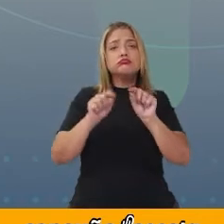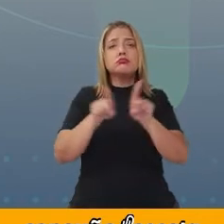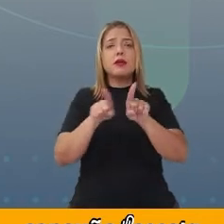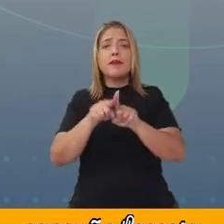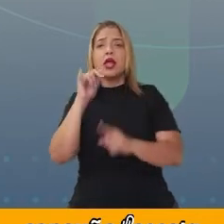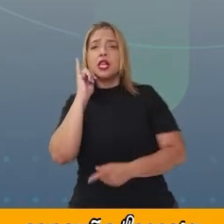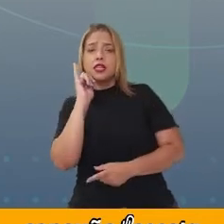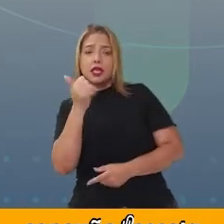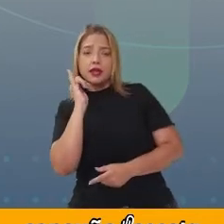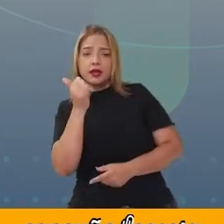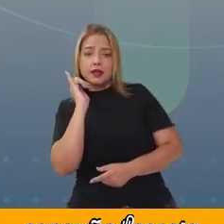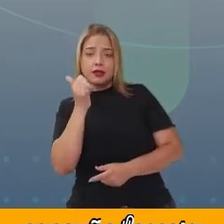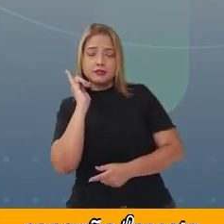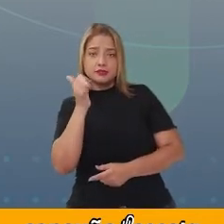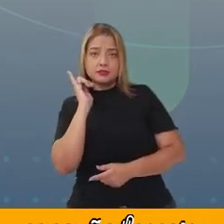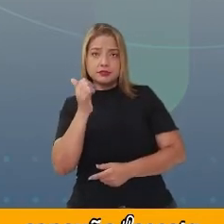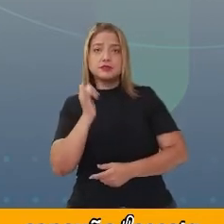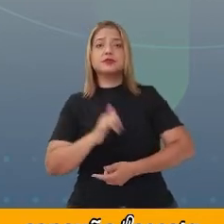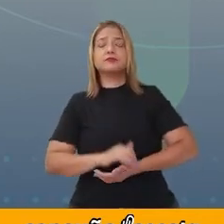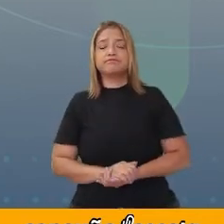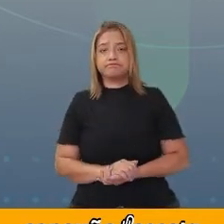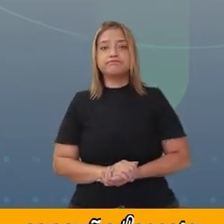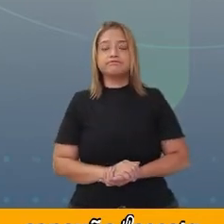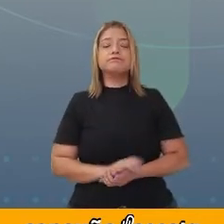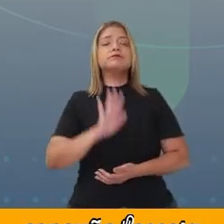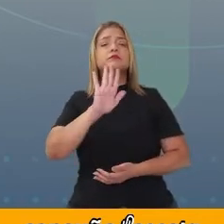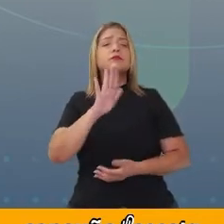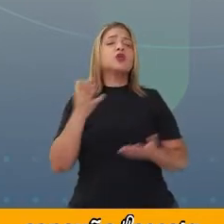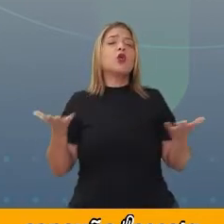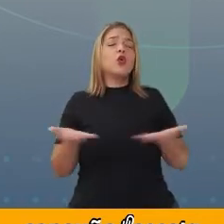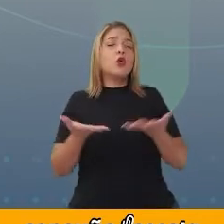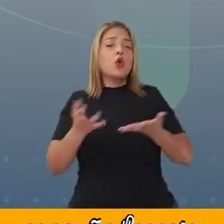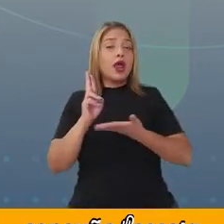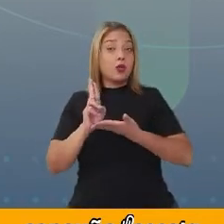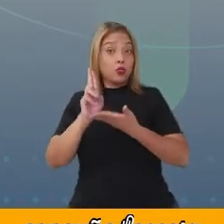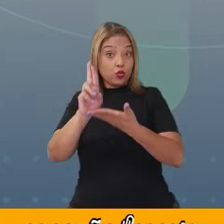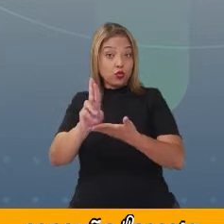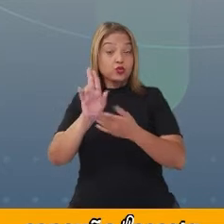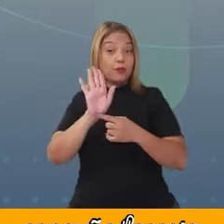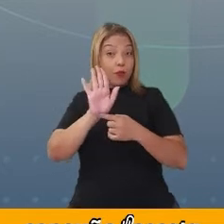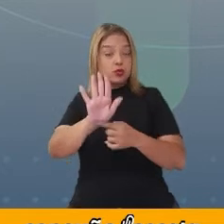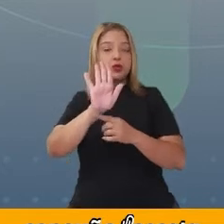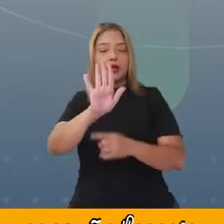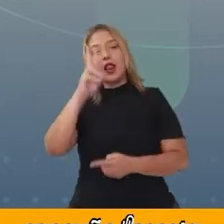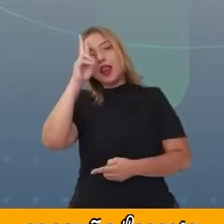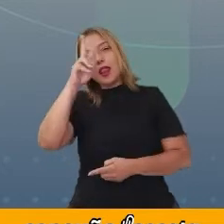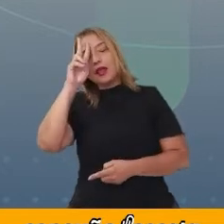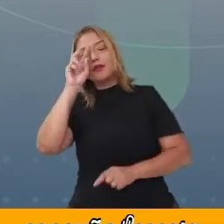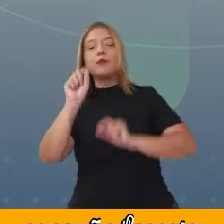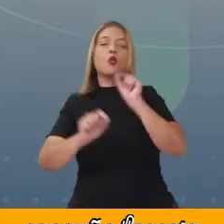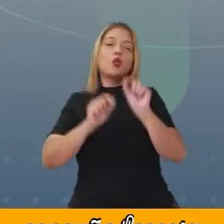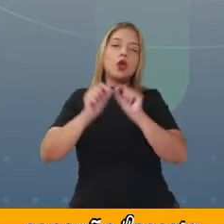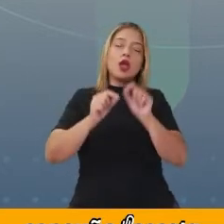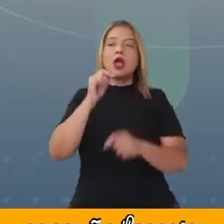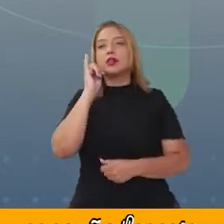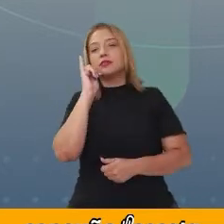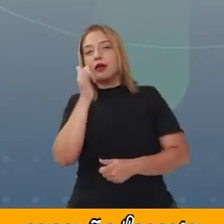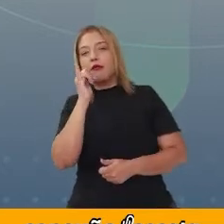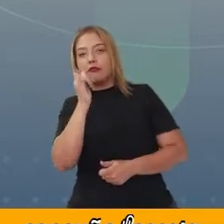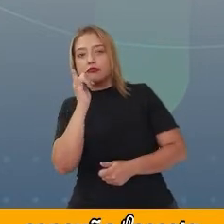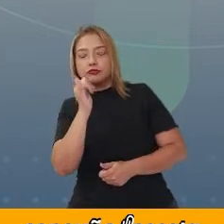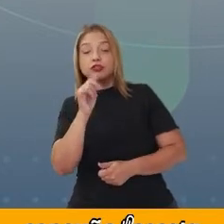ficcionais. Então, até nós chegarmos a essa parte dos recursos, vamos relembrar o que é narrativa e a